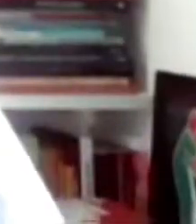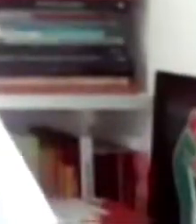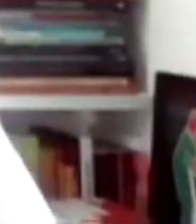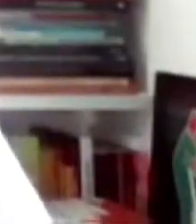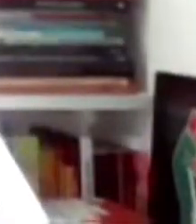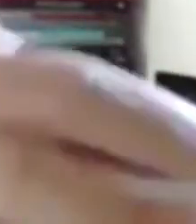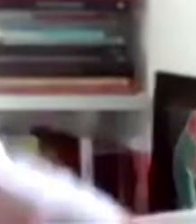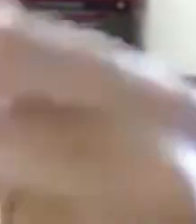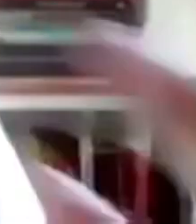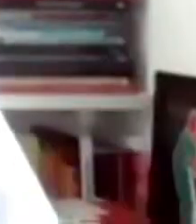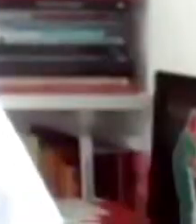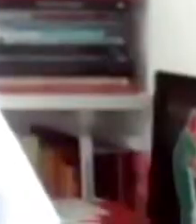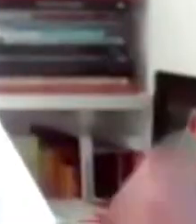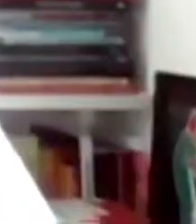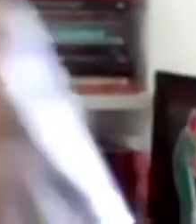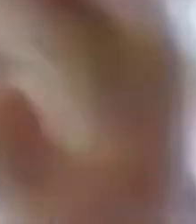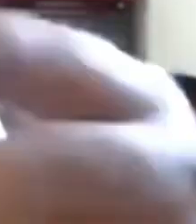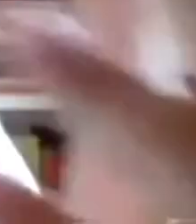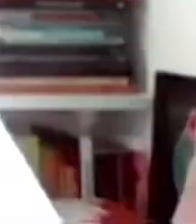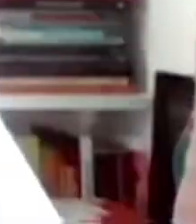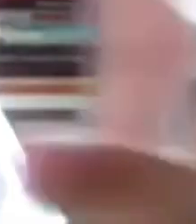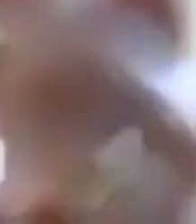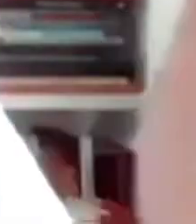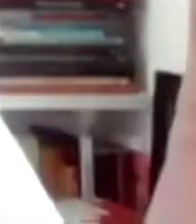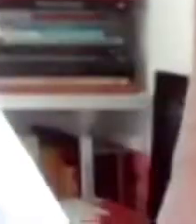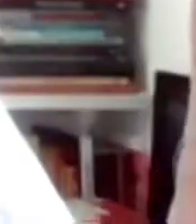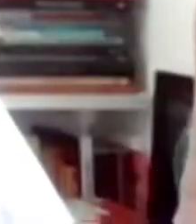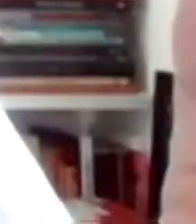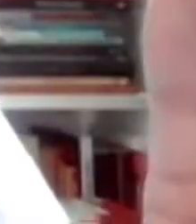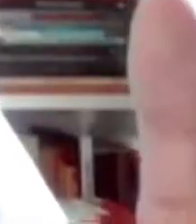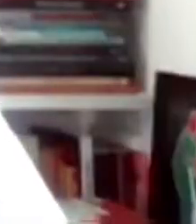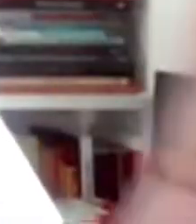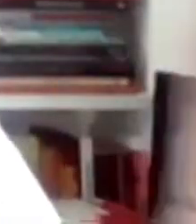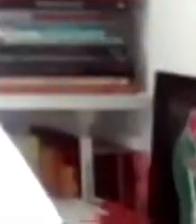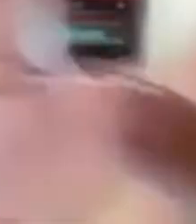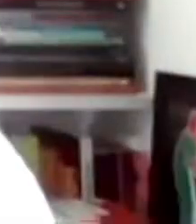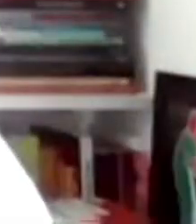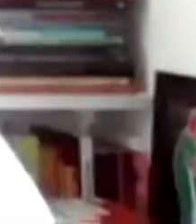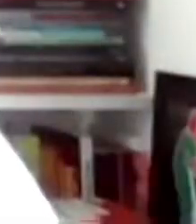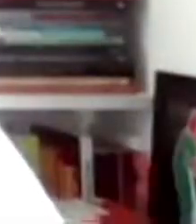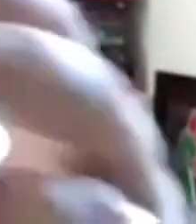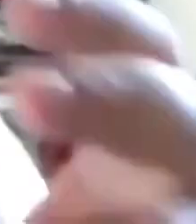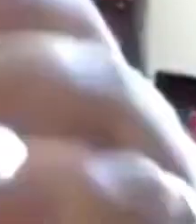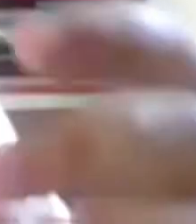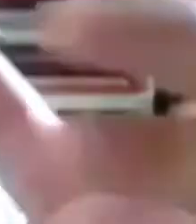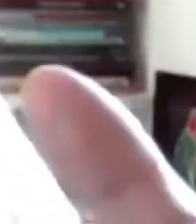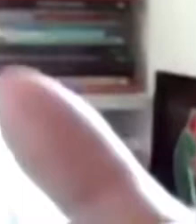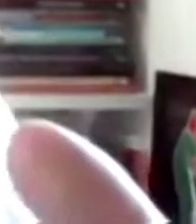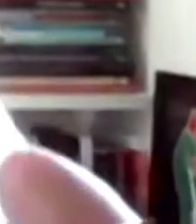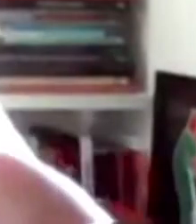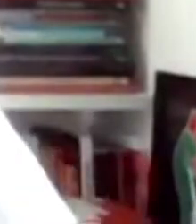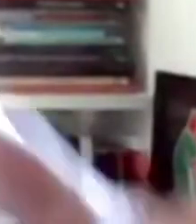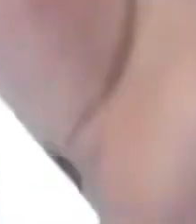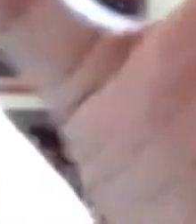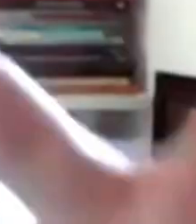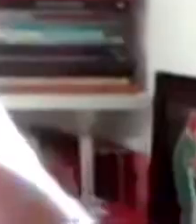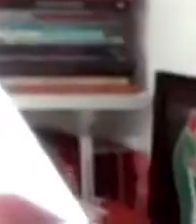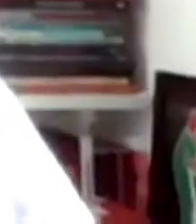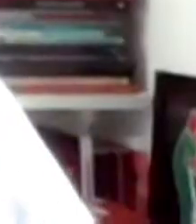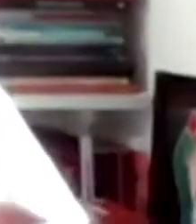que afirmam isso, é dentro da ciência da educação, da pedagogia, não é nem do direito. A questão é como se encaixa, como que você